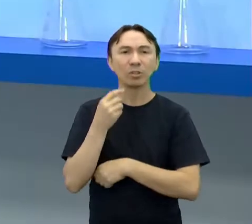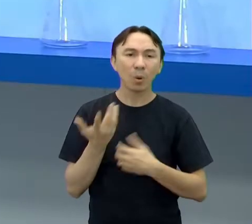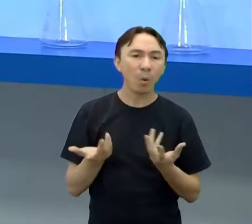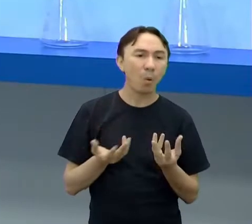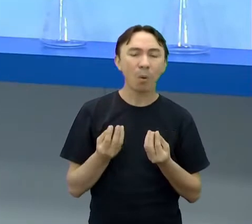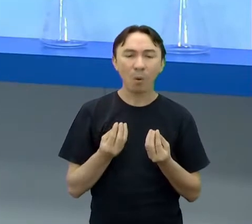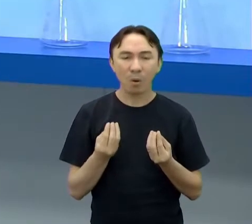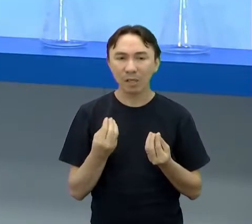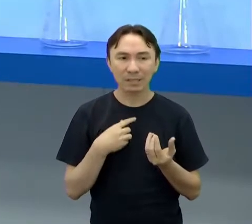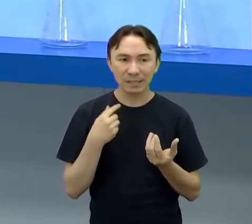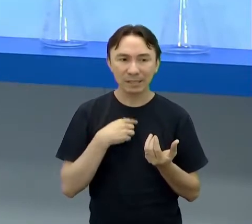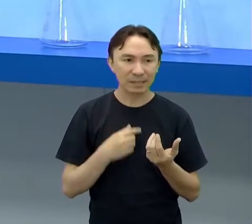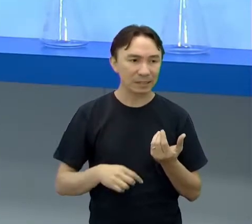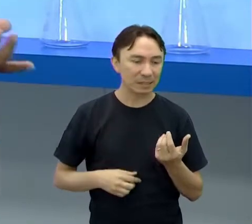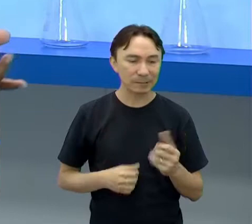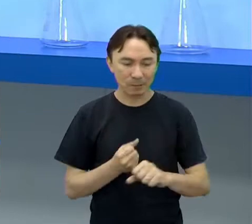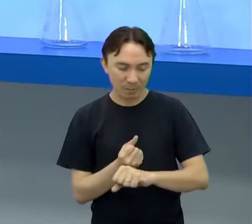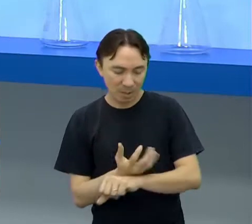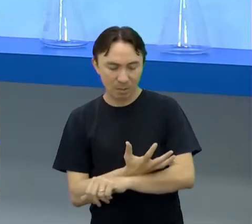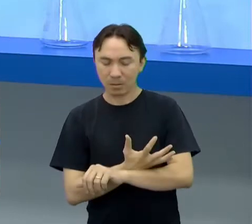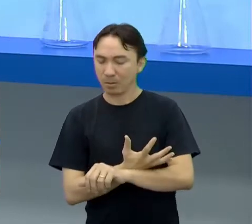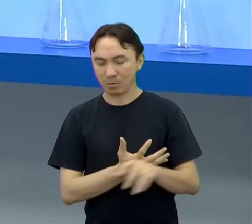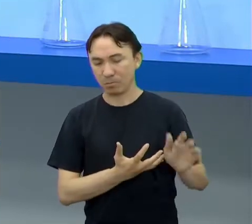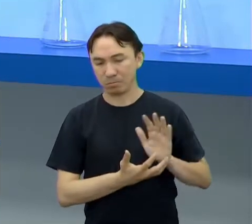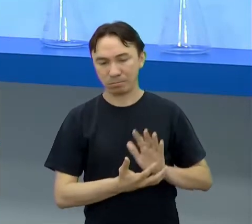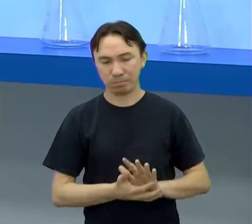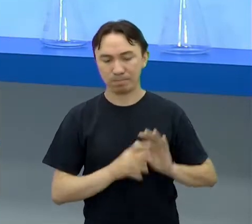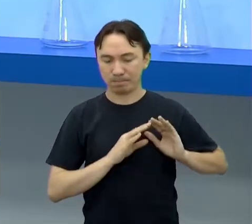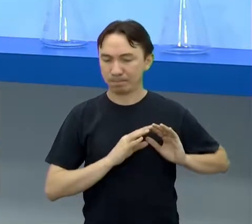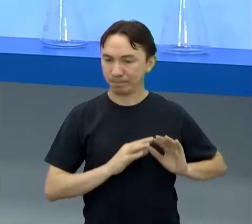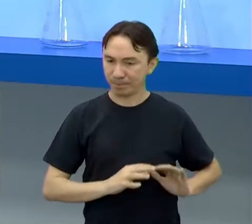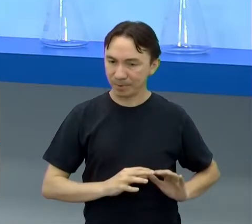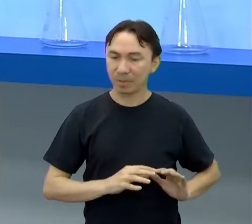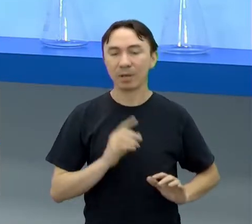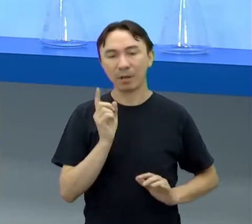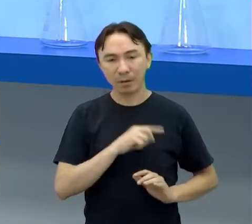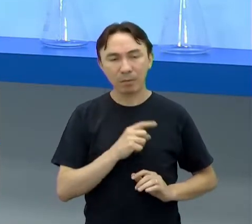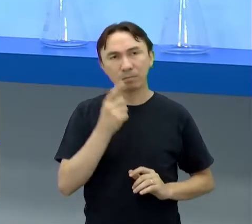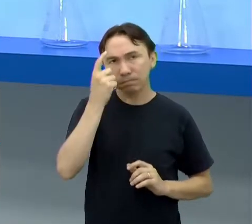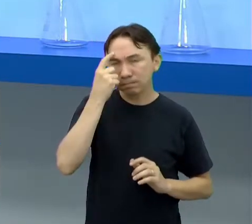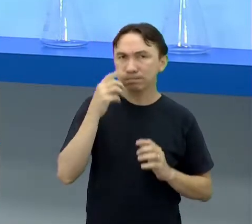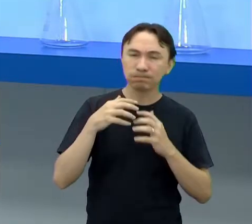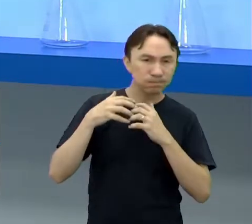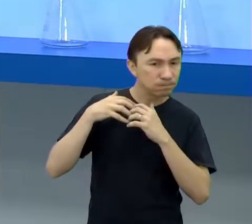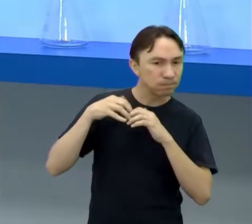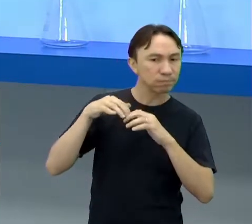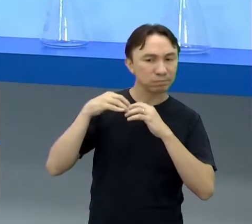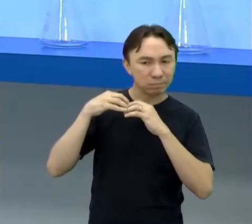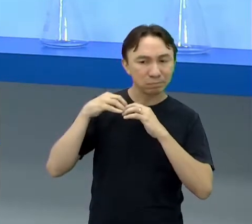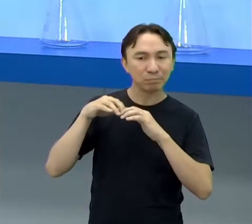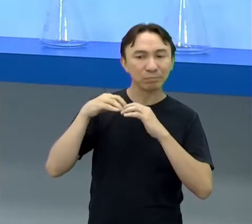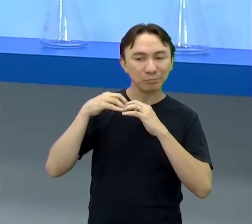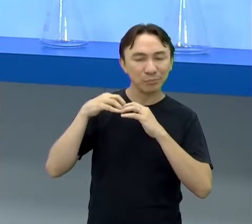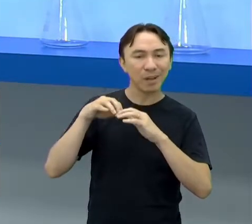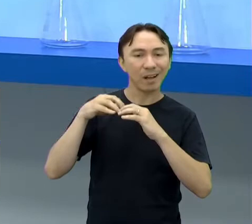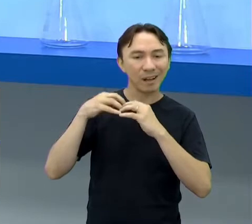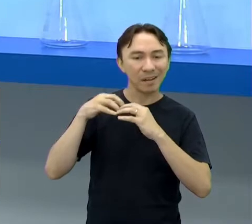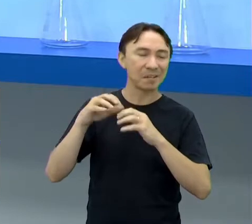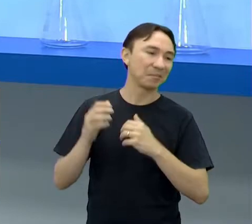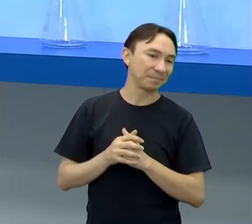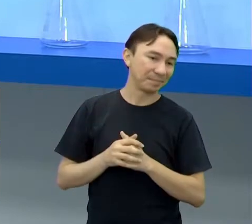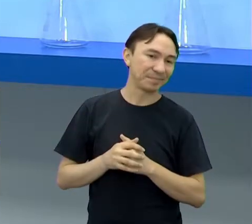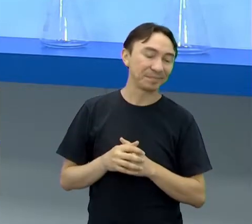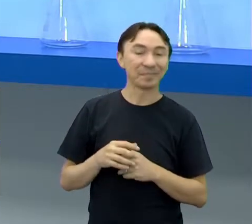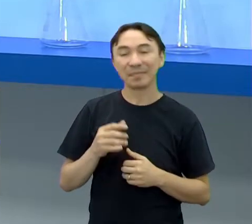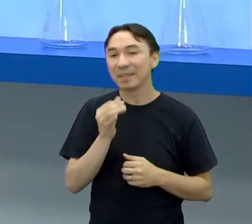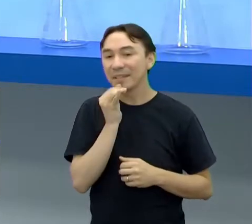não com emoção. Aí então seria a razão. Olha, isso tem que ser feito. Mas é aquela questão, né? A razão